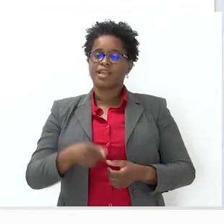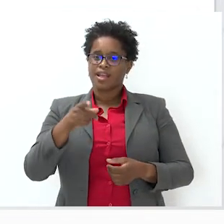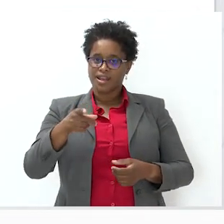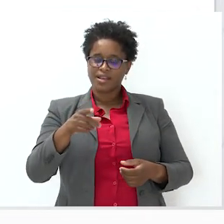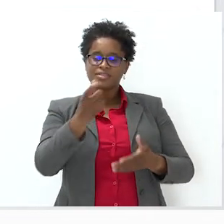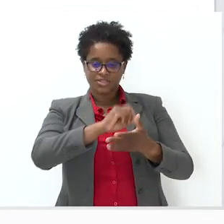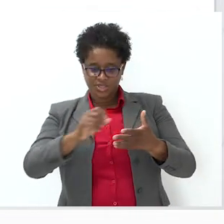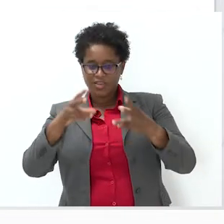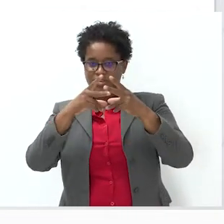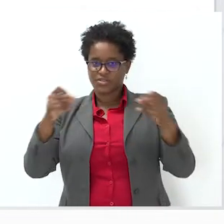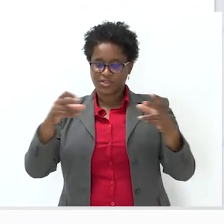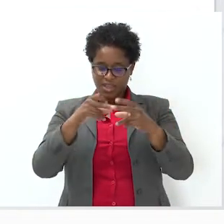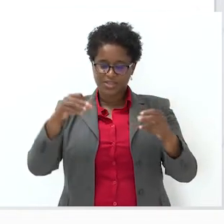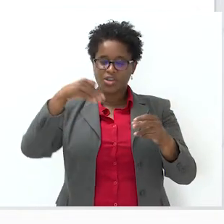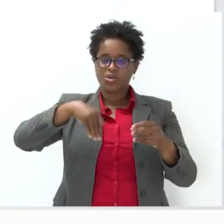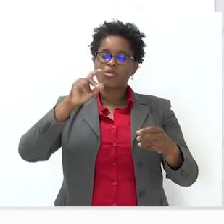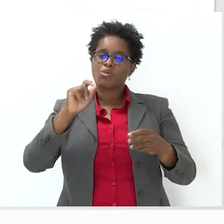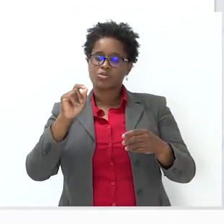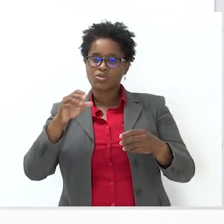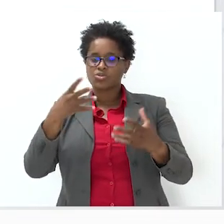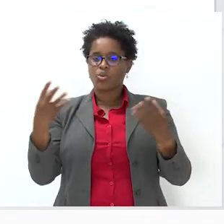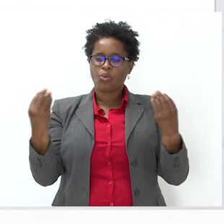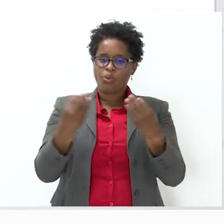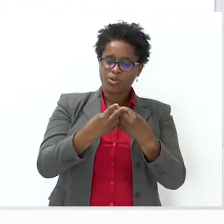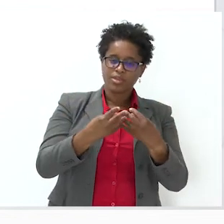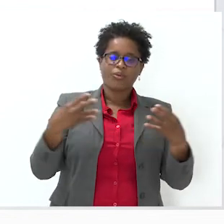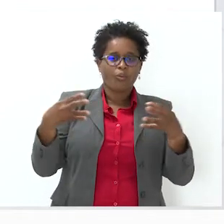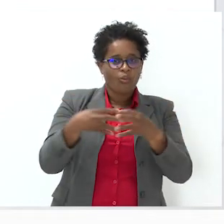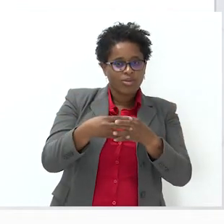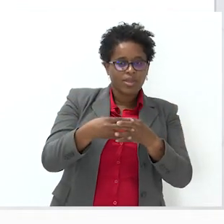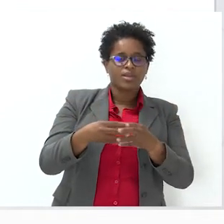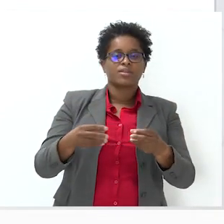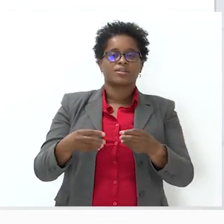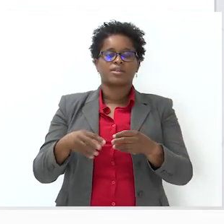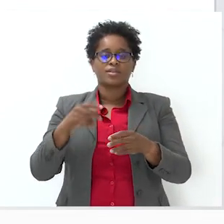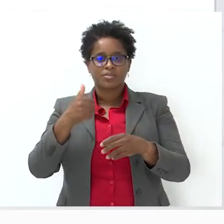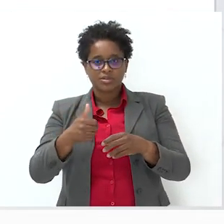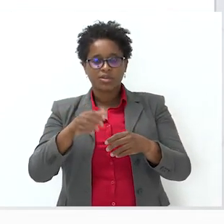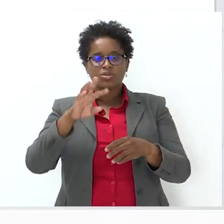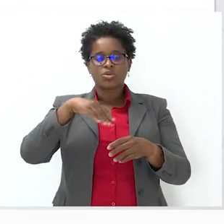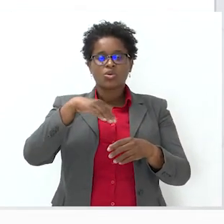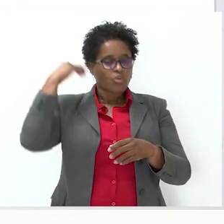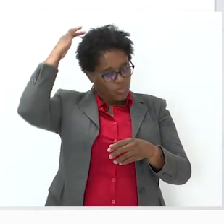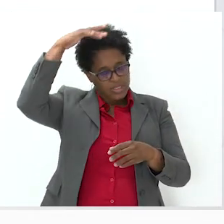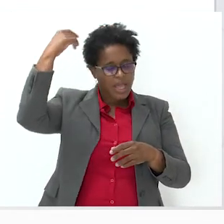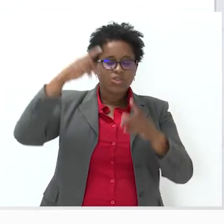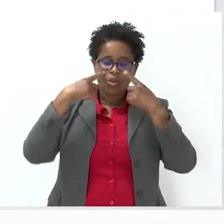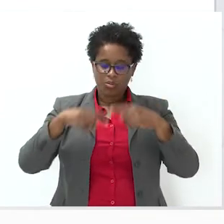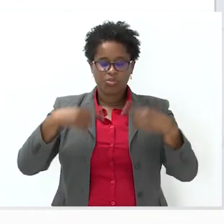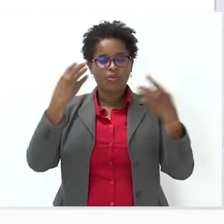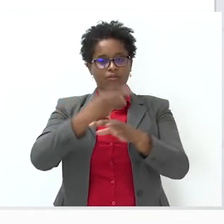Ali, completa as frases com as preposições contraídas adequadas. Os santos populares